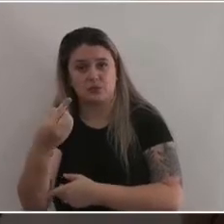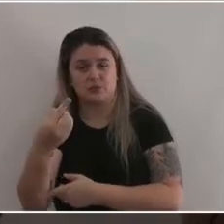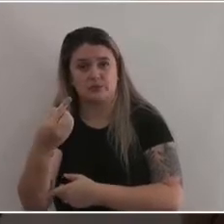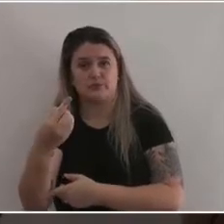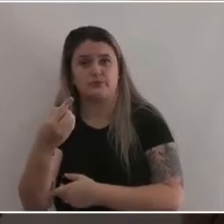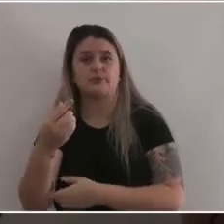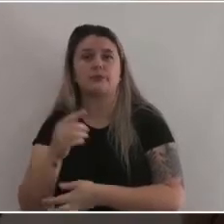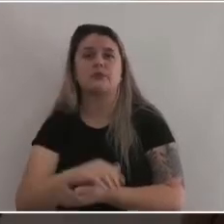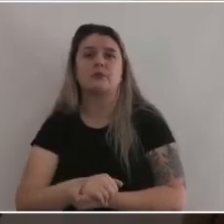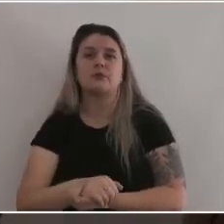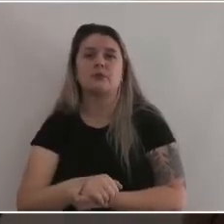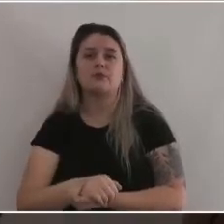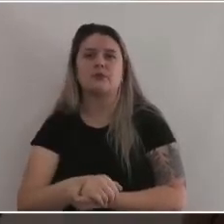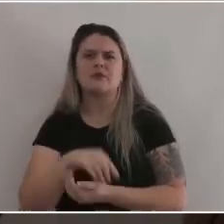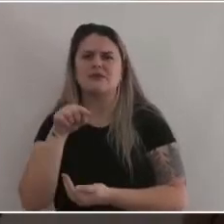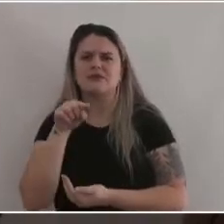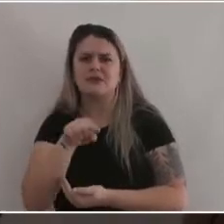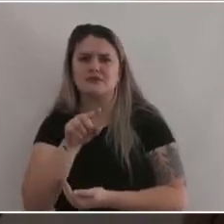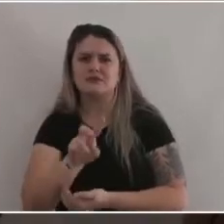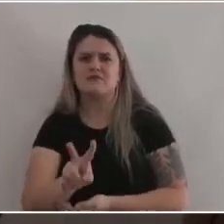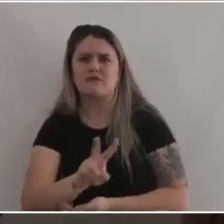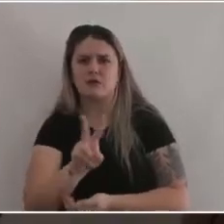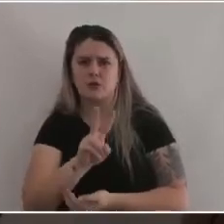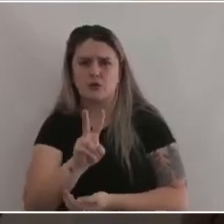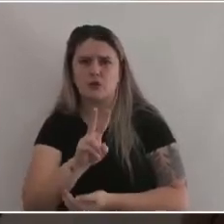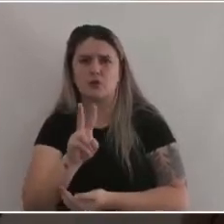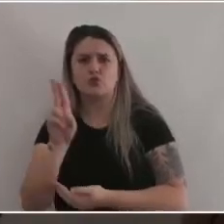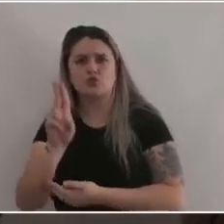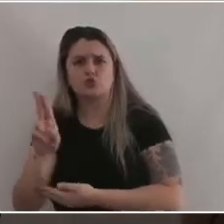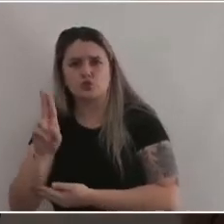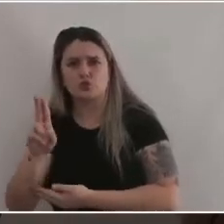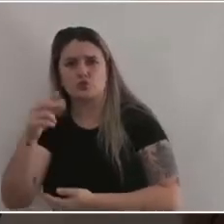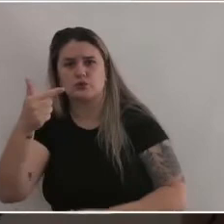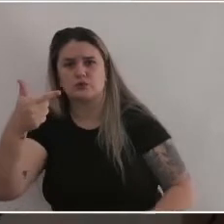207.970.666 reais. Desse valor foi empenhado R$